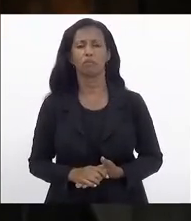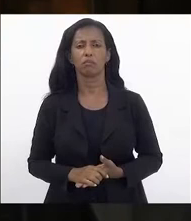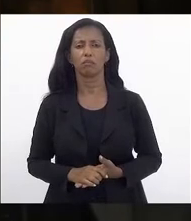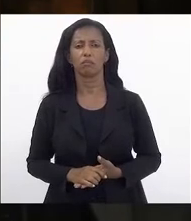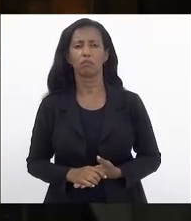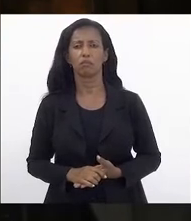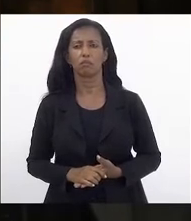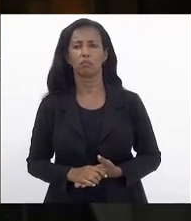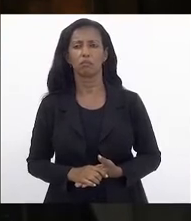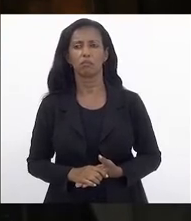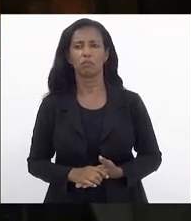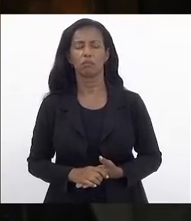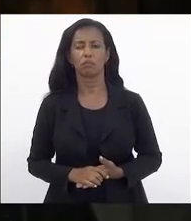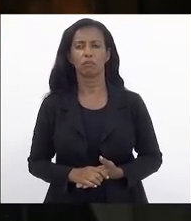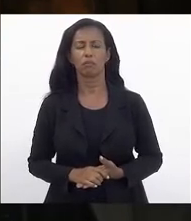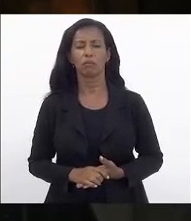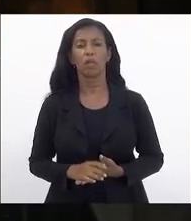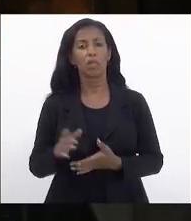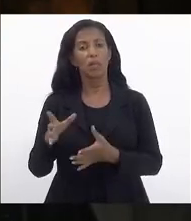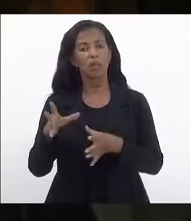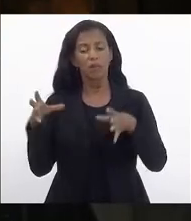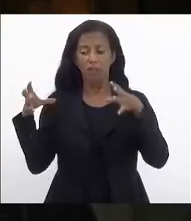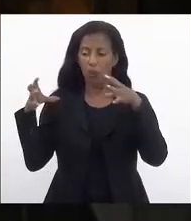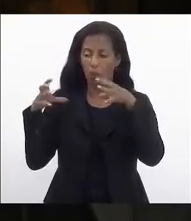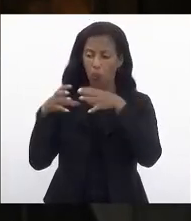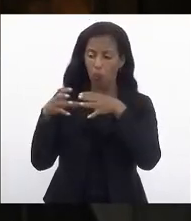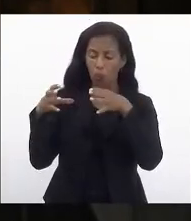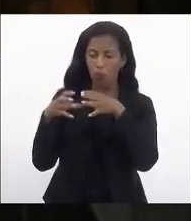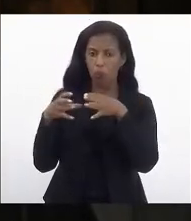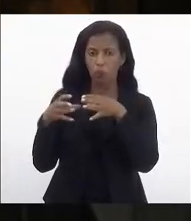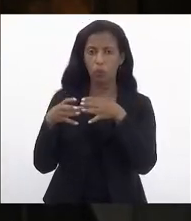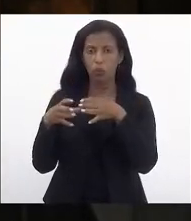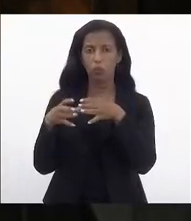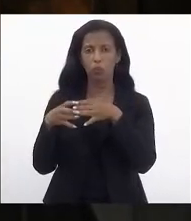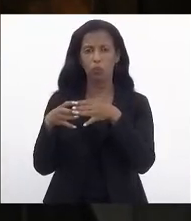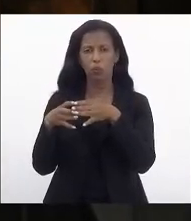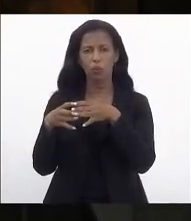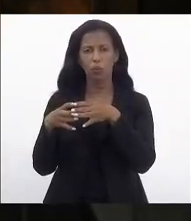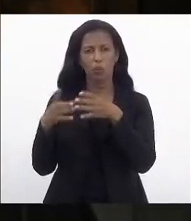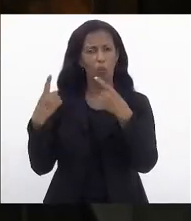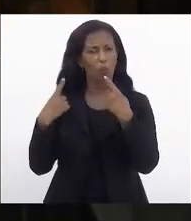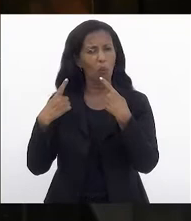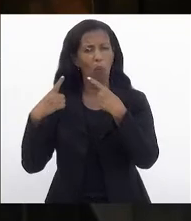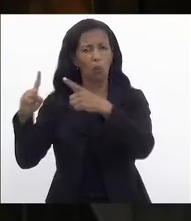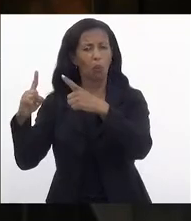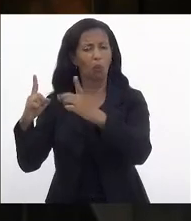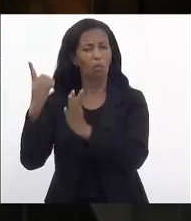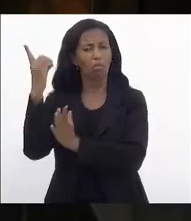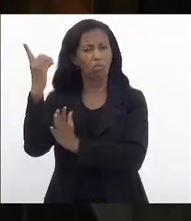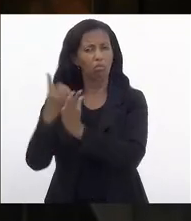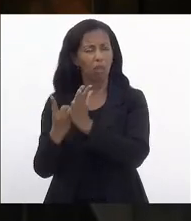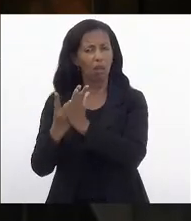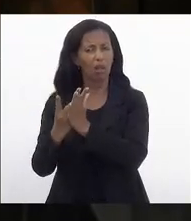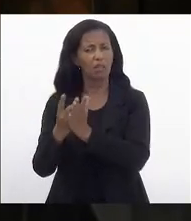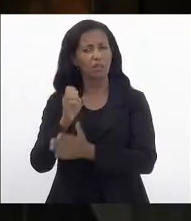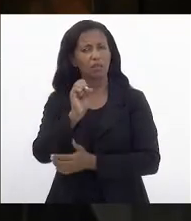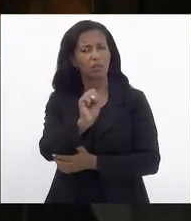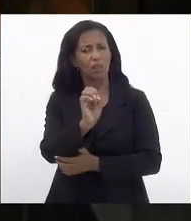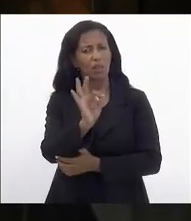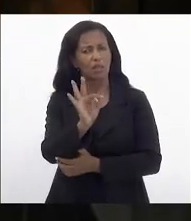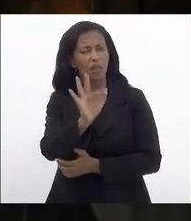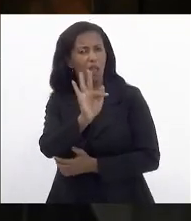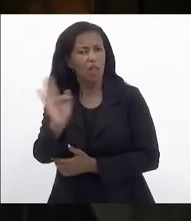fazer coletivamente embargos de declaração no supremo tribunal